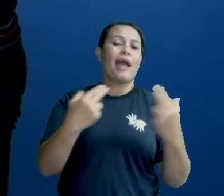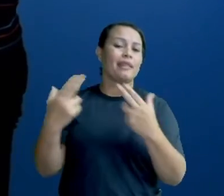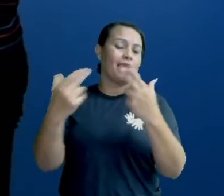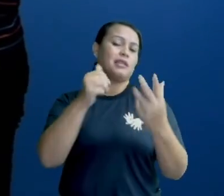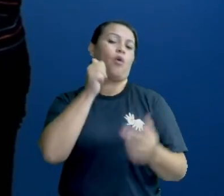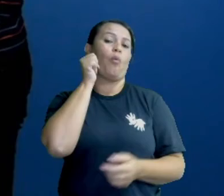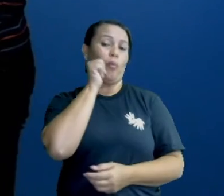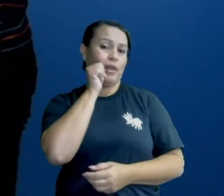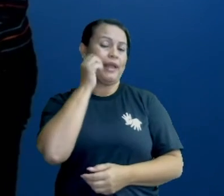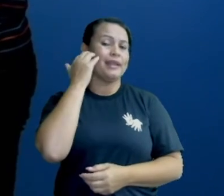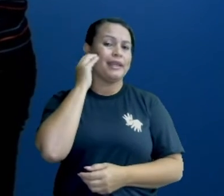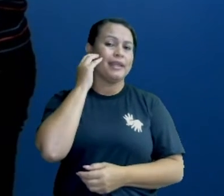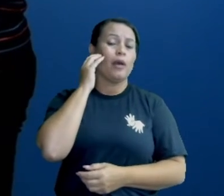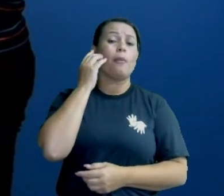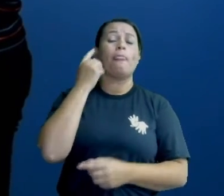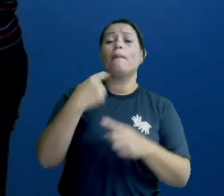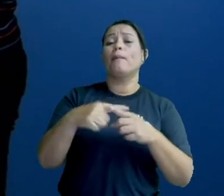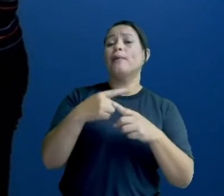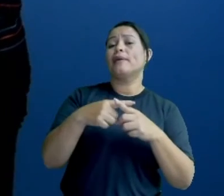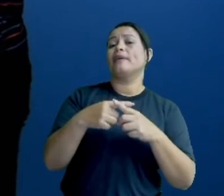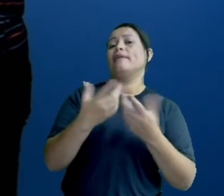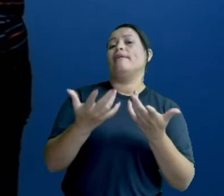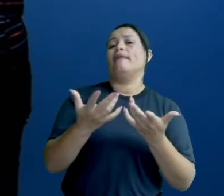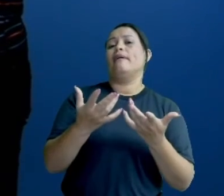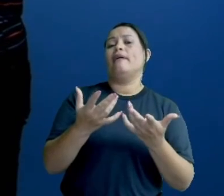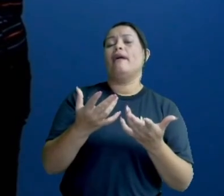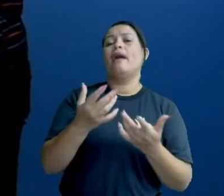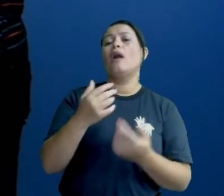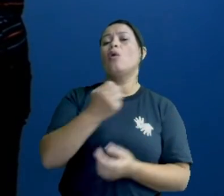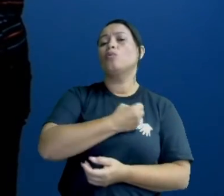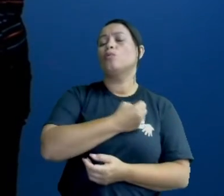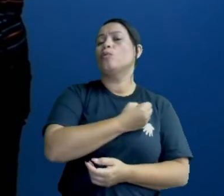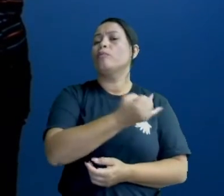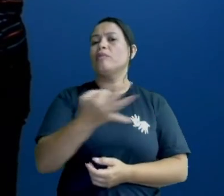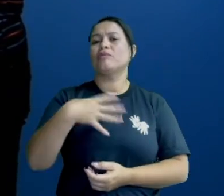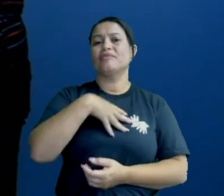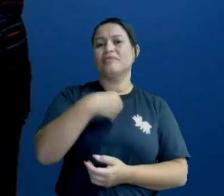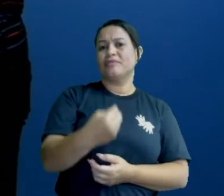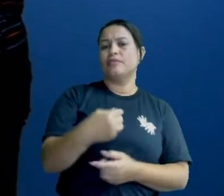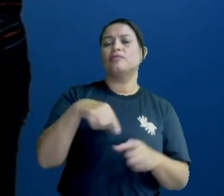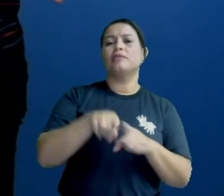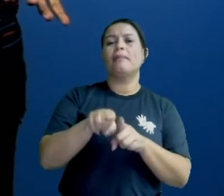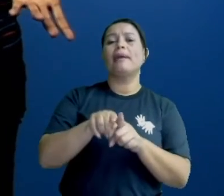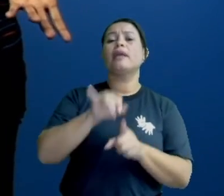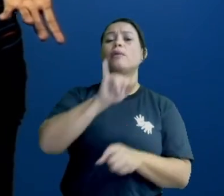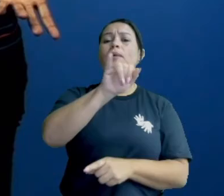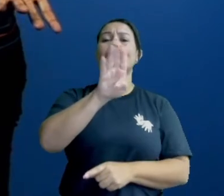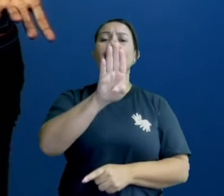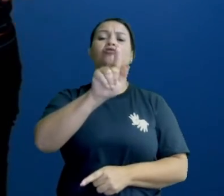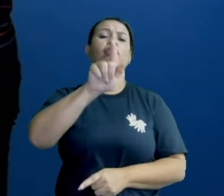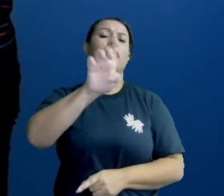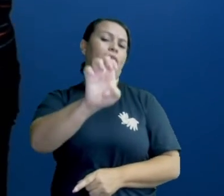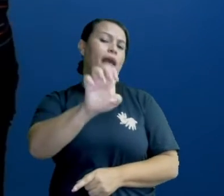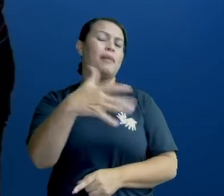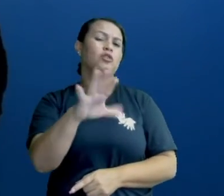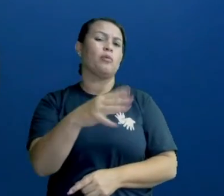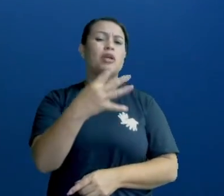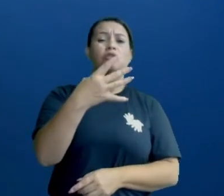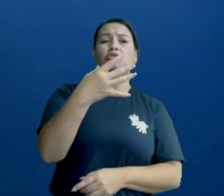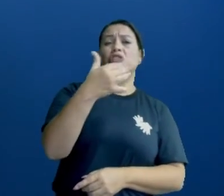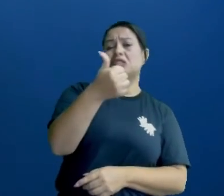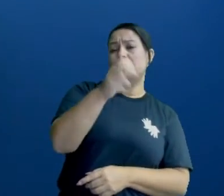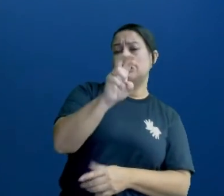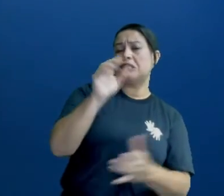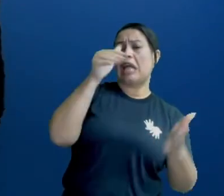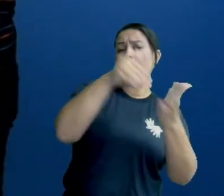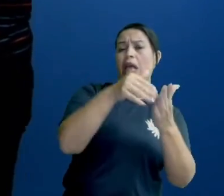mulher, tá? Então, lembrando, taxa de fecundidade, o número de filhos por mulher em idade produtiva, que o IBGE considera de 15 aos 49